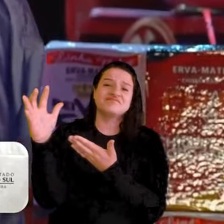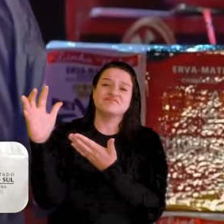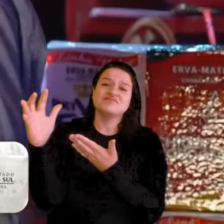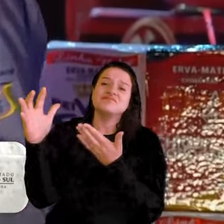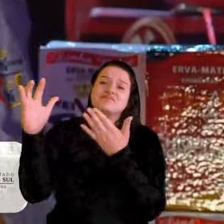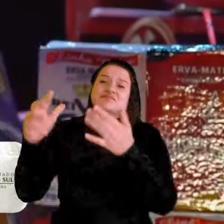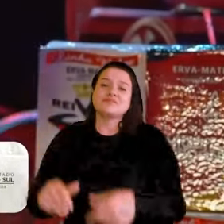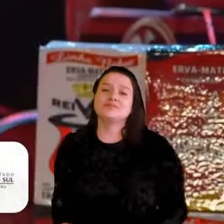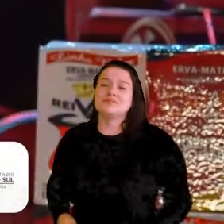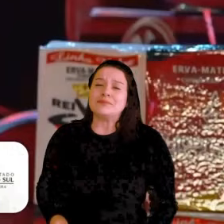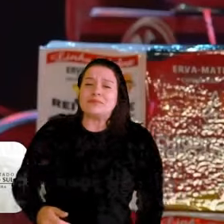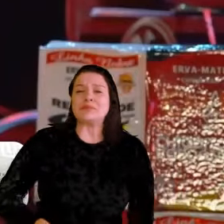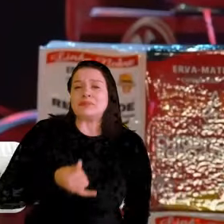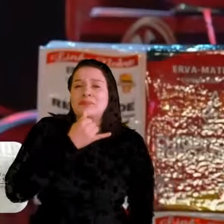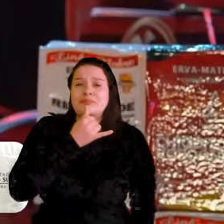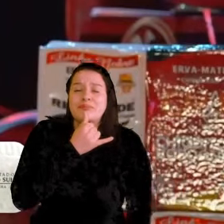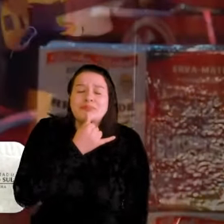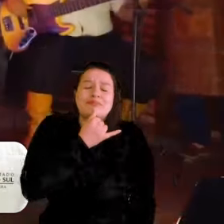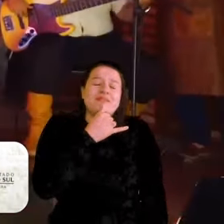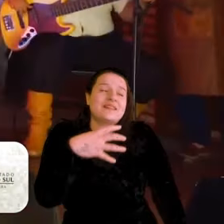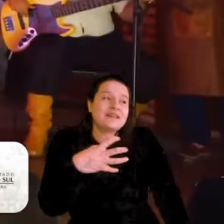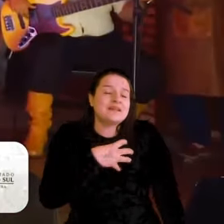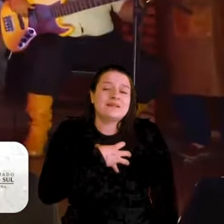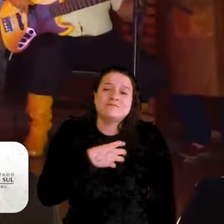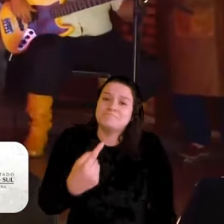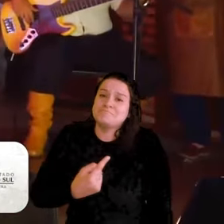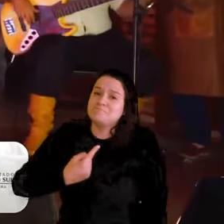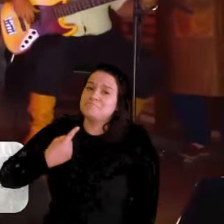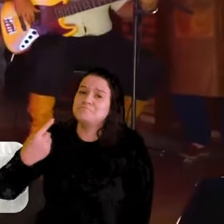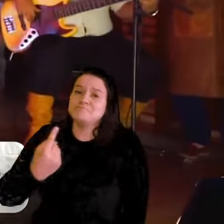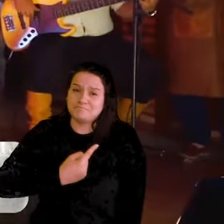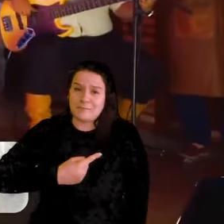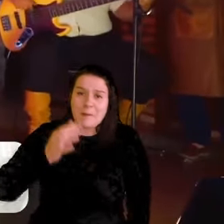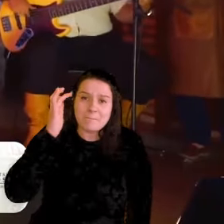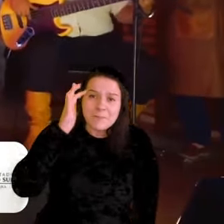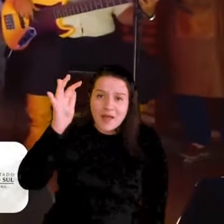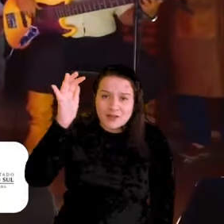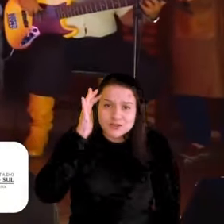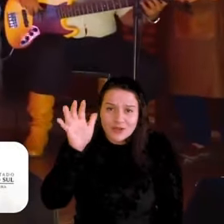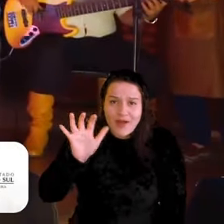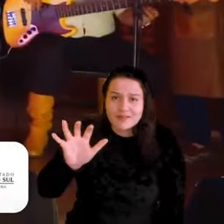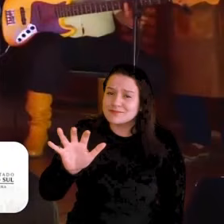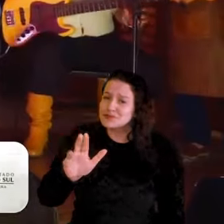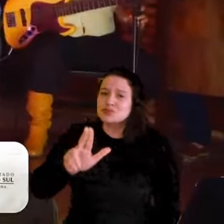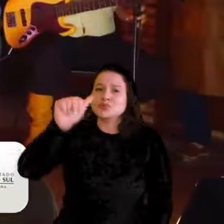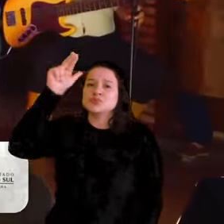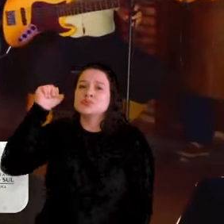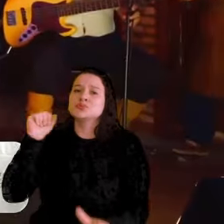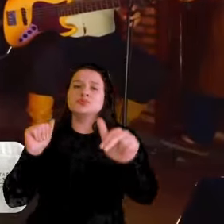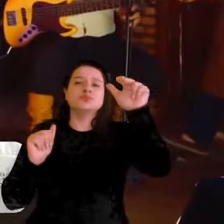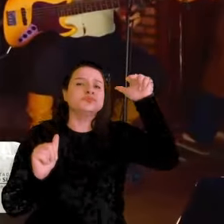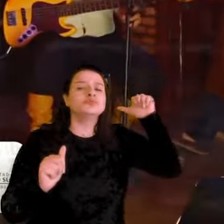mim. É triste viver com a solidão, eu nunca pensei que fosse assim. O